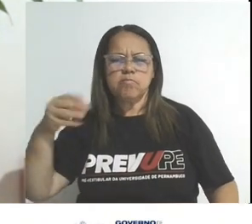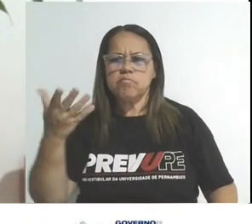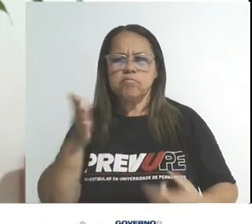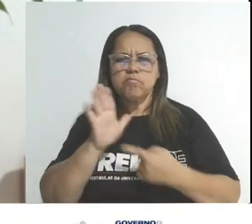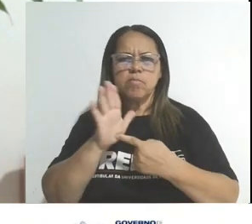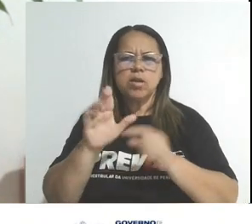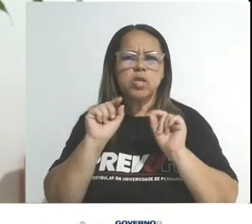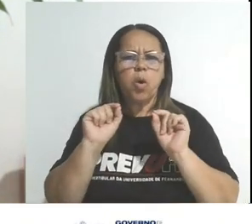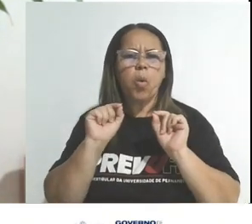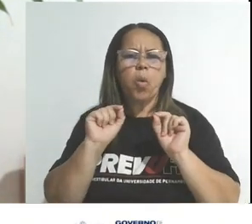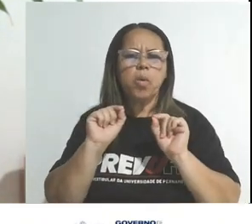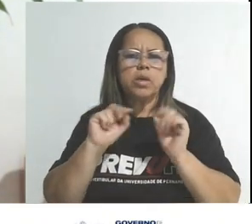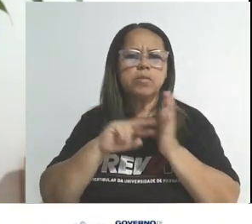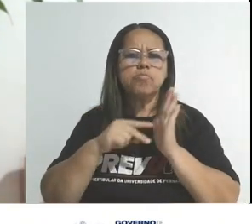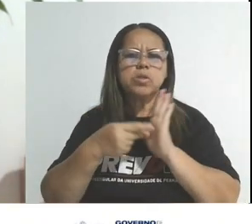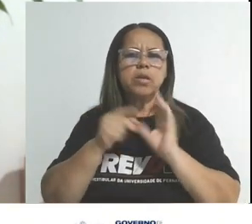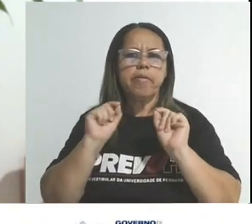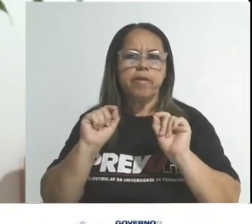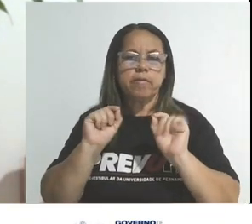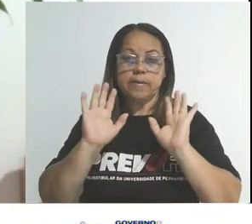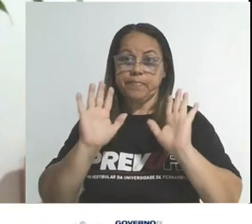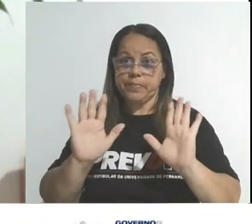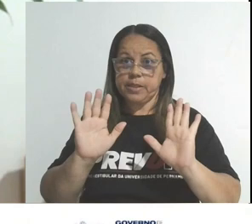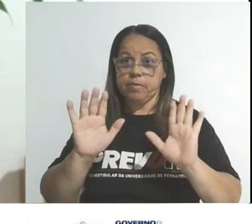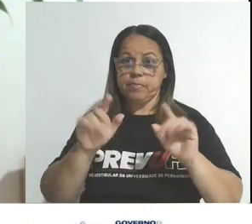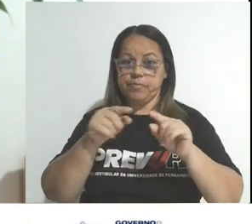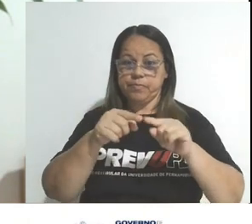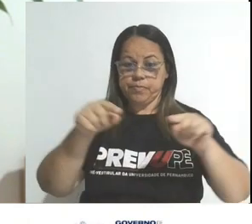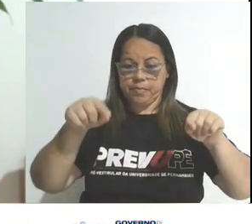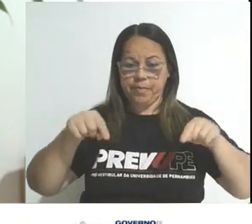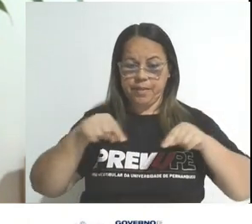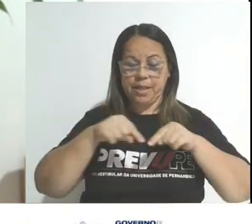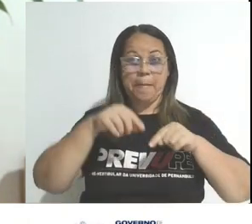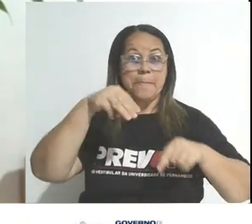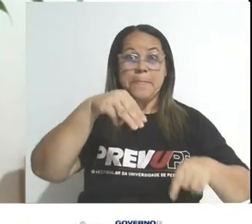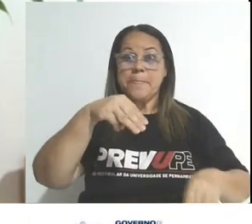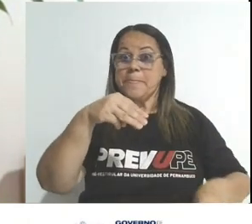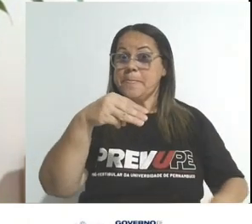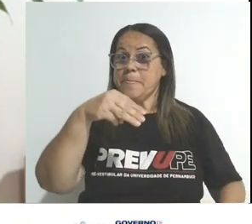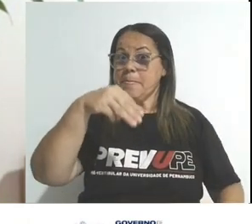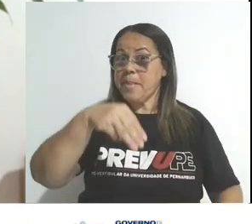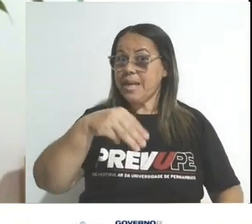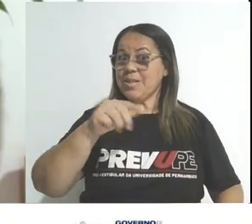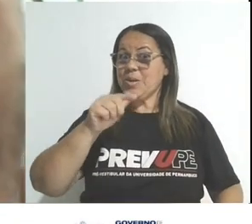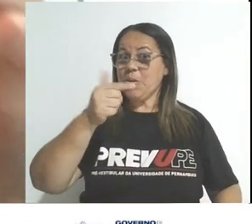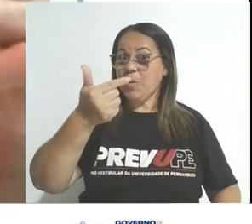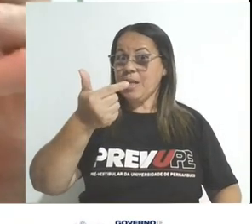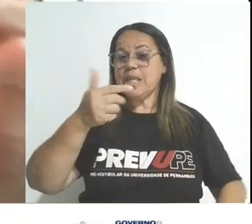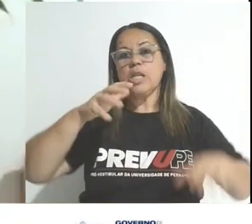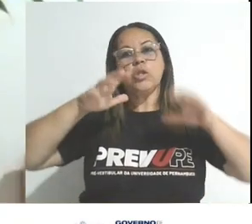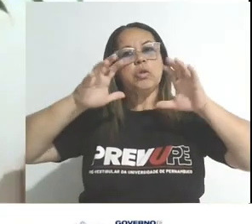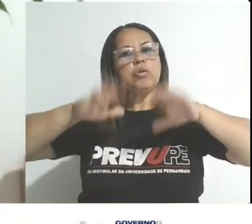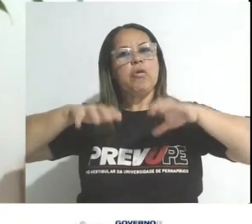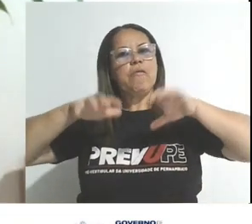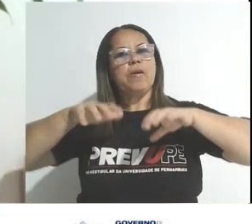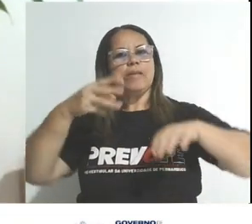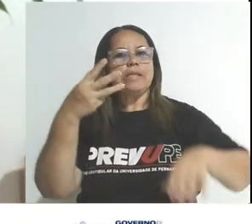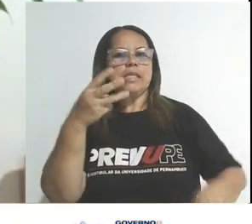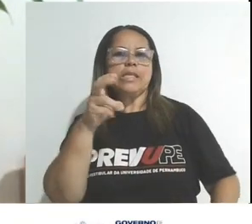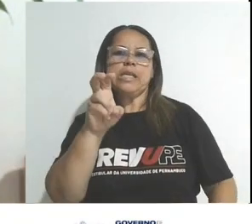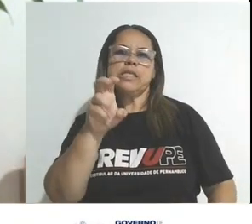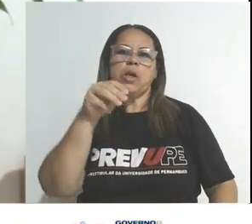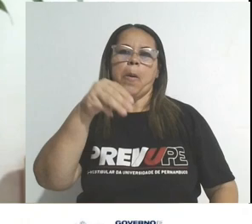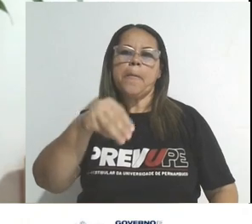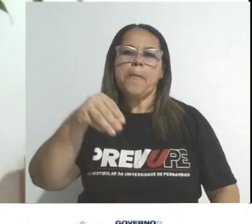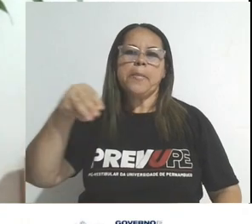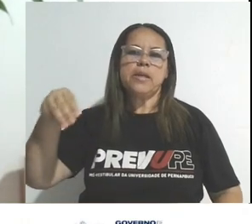representa? Significa que por cada metro quadrado choveu 35 milímetros, né? Digamos